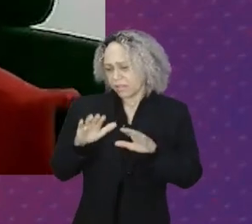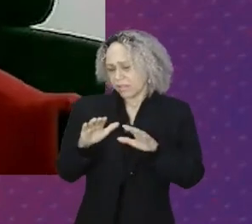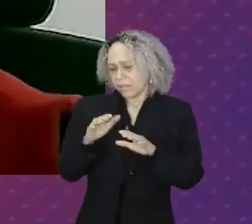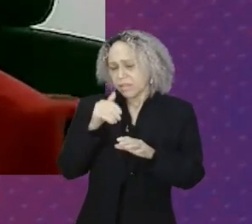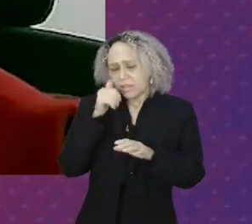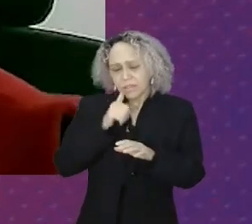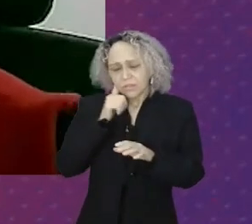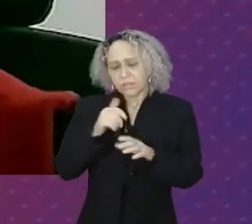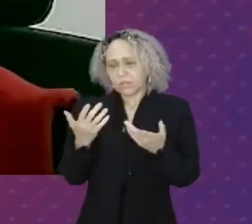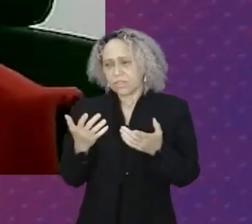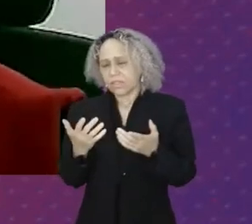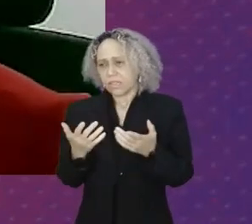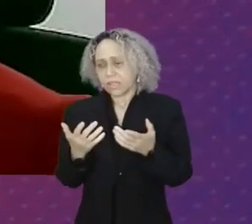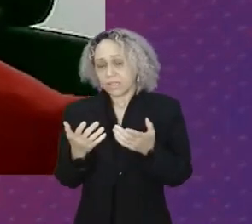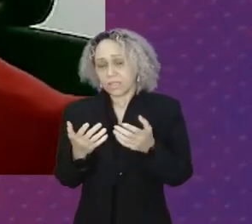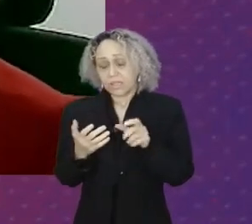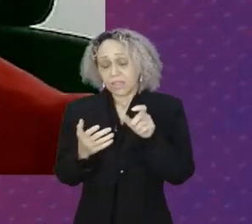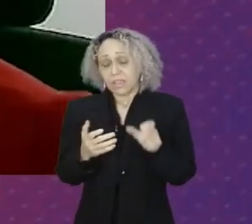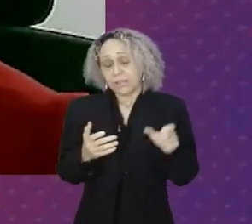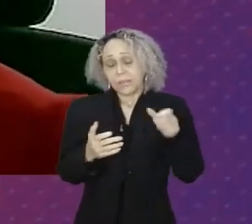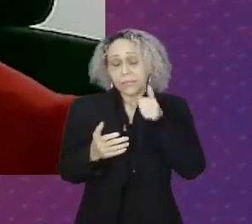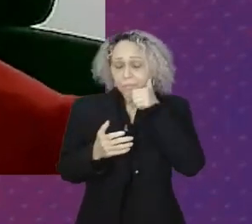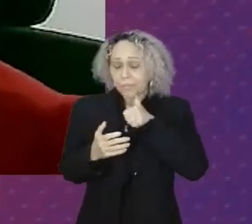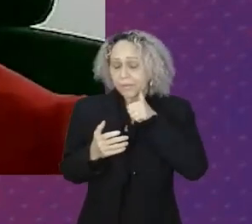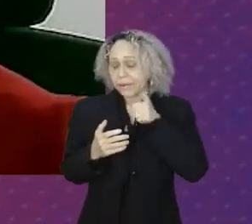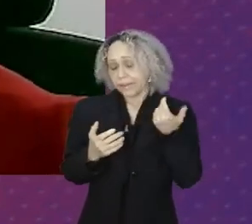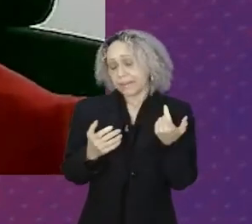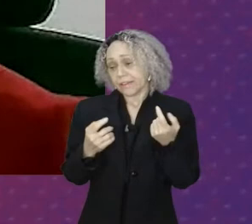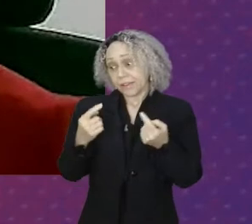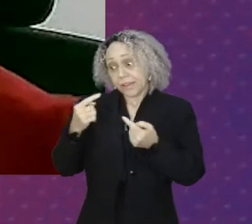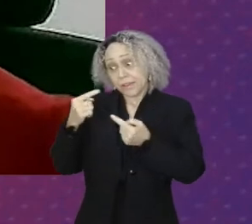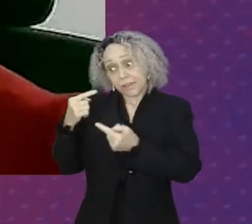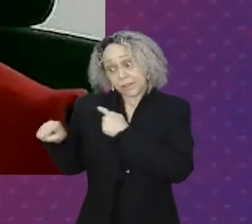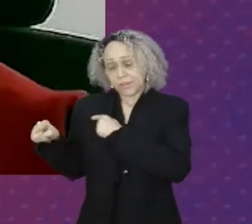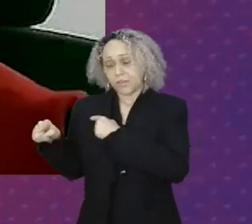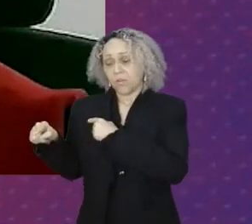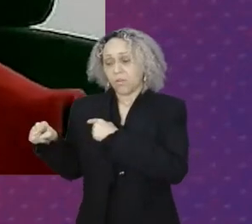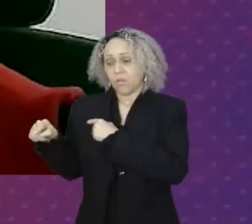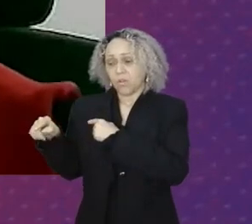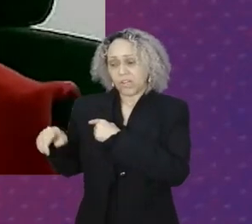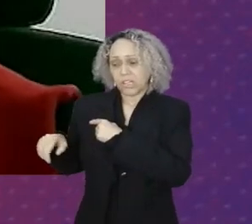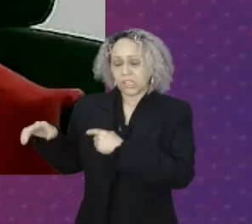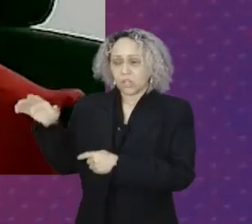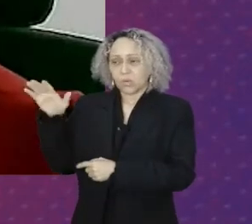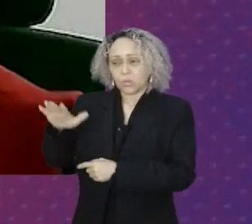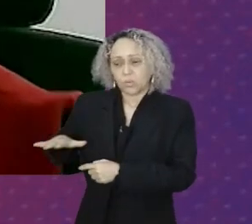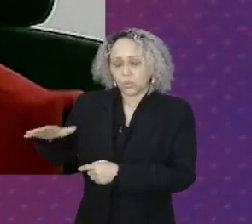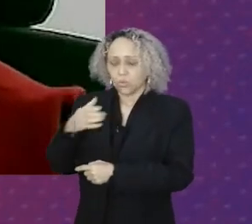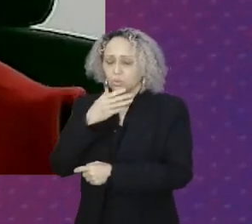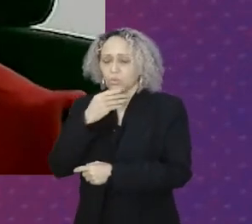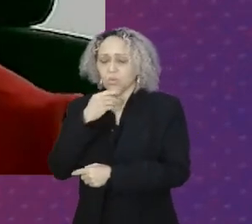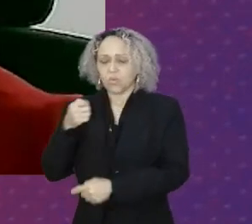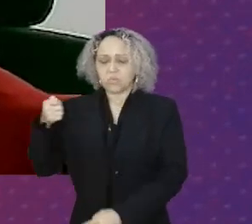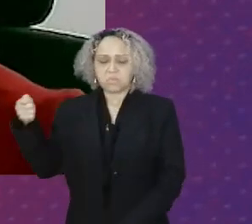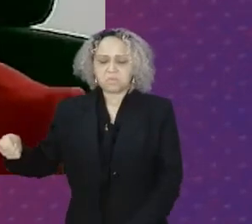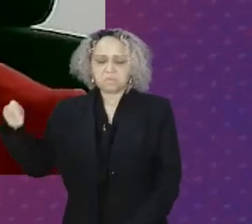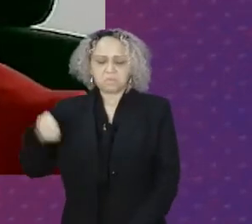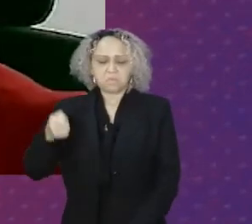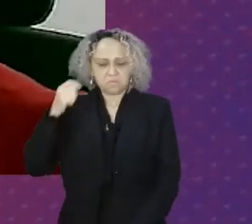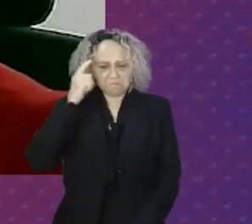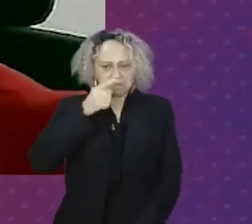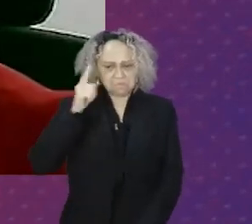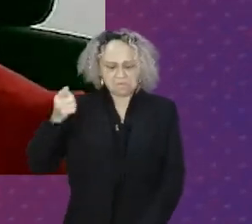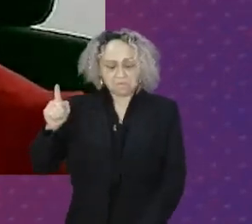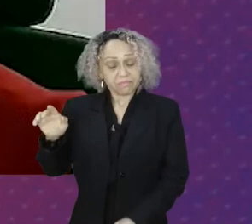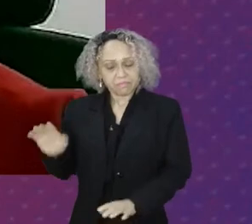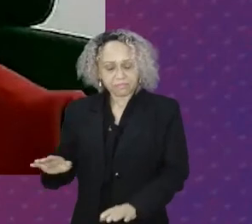daqueles, notadamente os homens, que comandam os espaços de poder. É uma luta pelo espaço que é de nosso